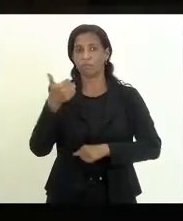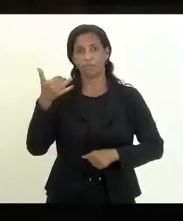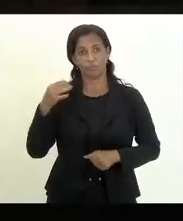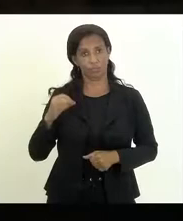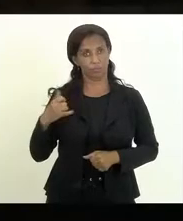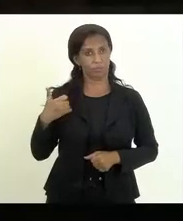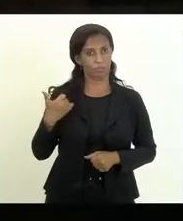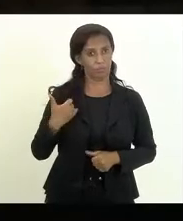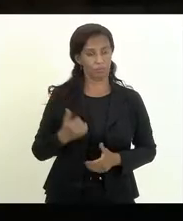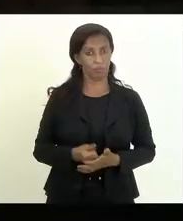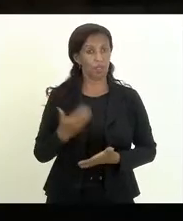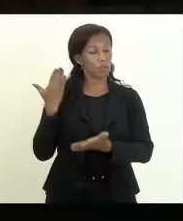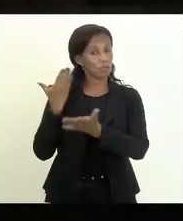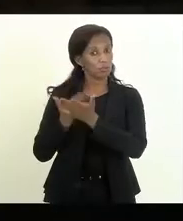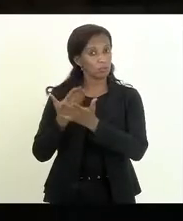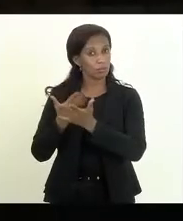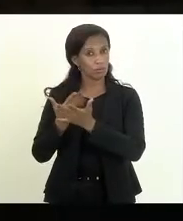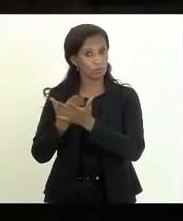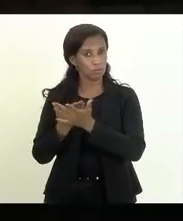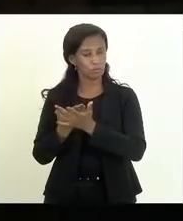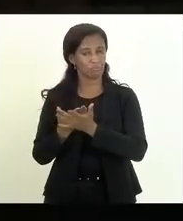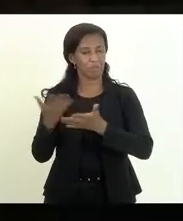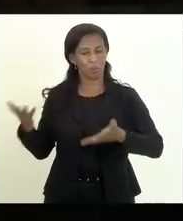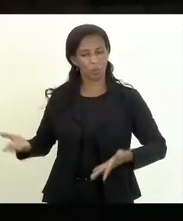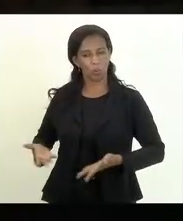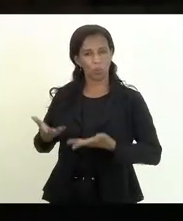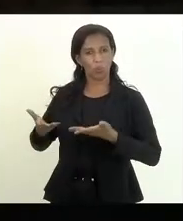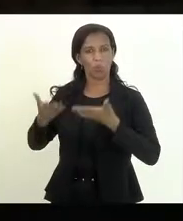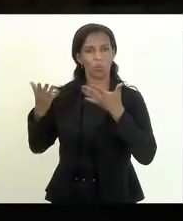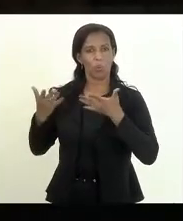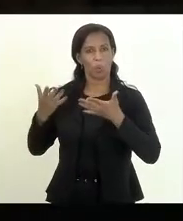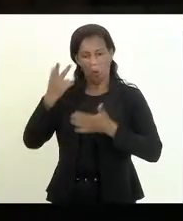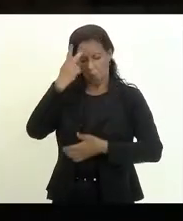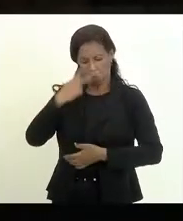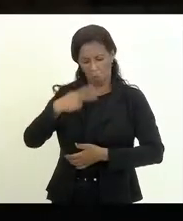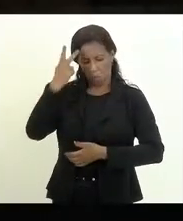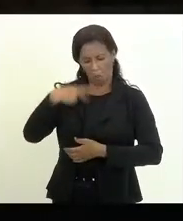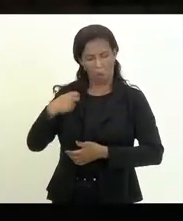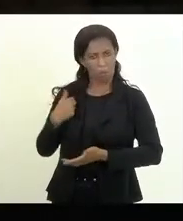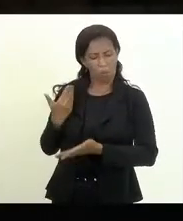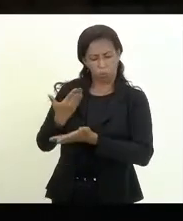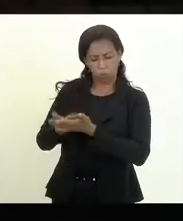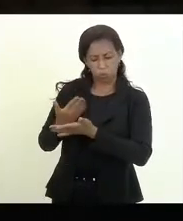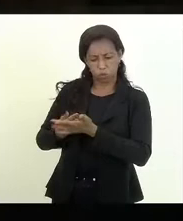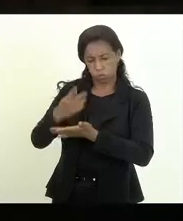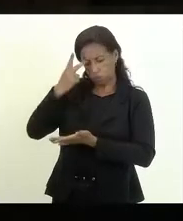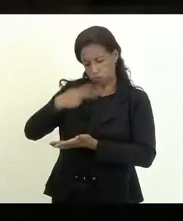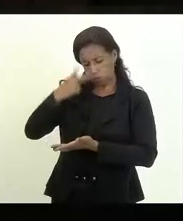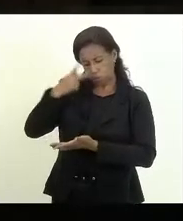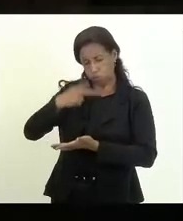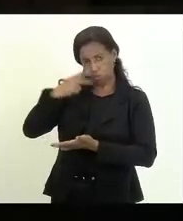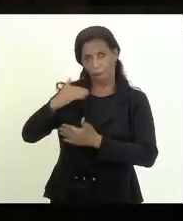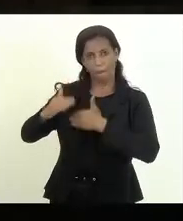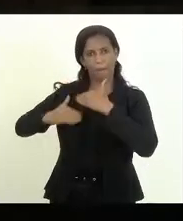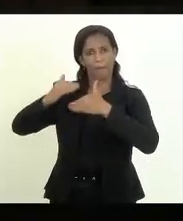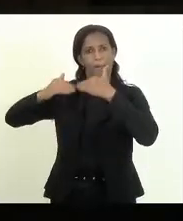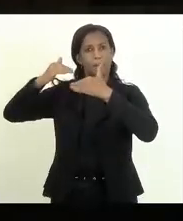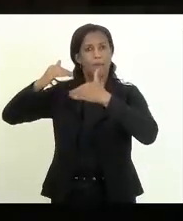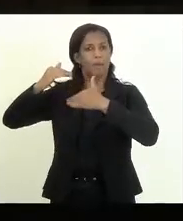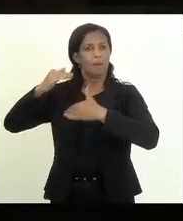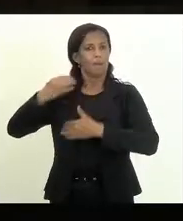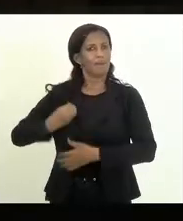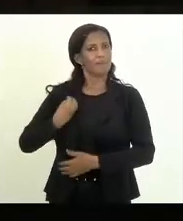anos, estudou, se esmerou por conta própria. A história de Luiz